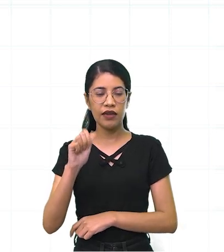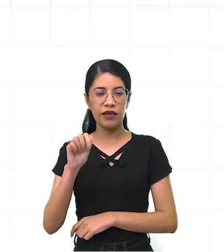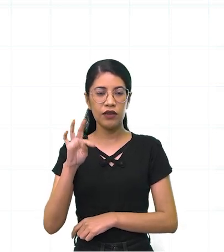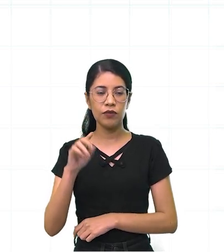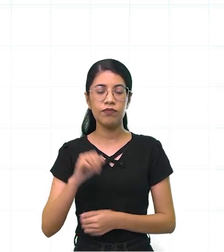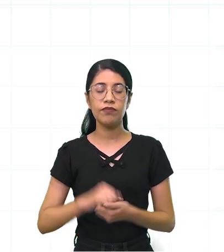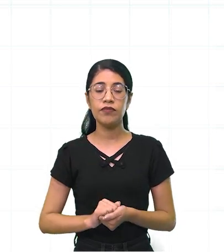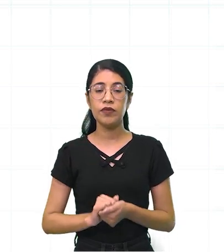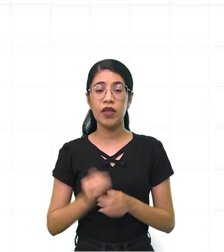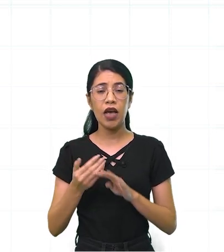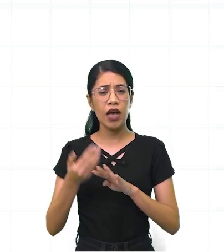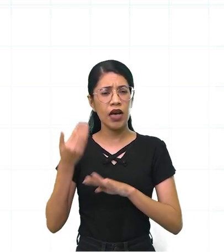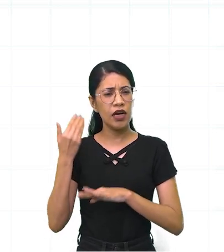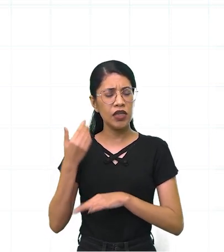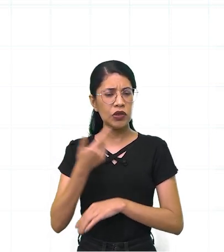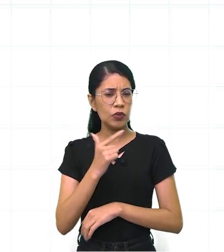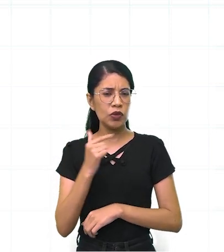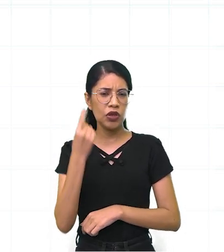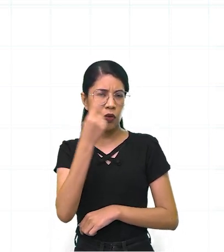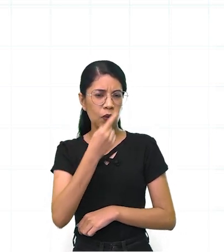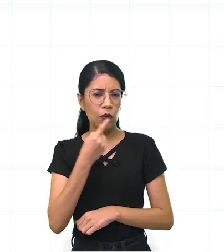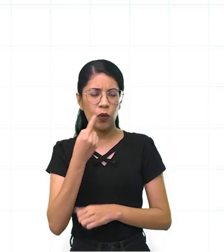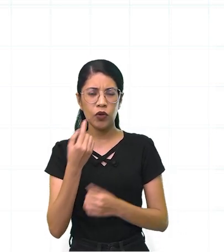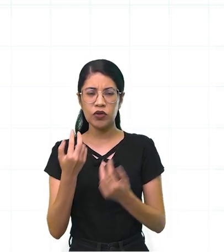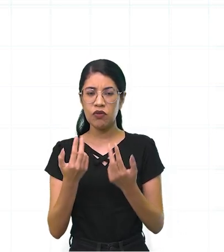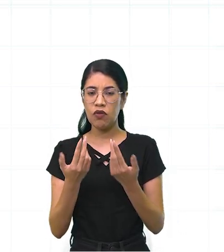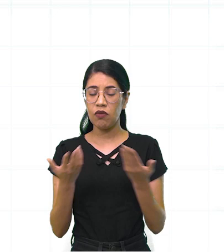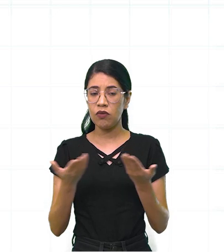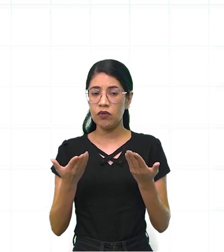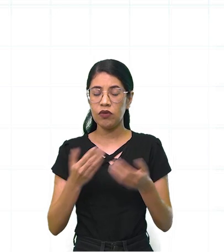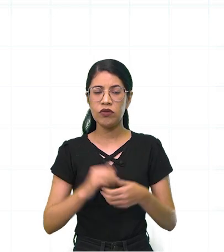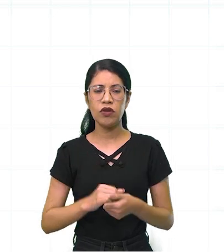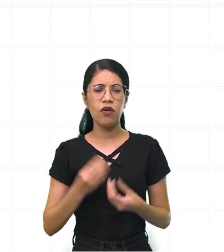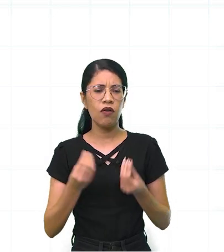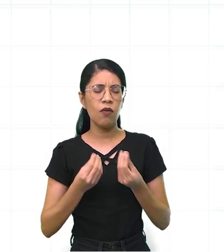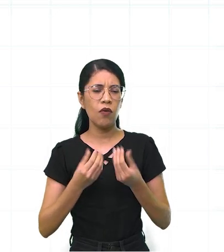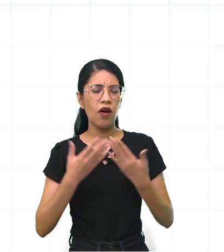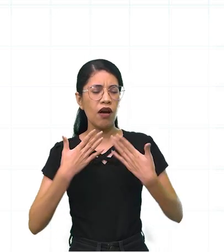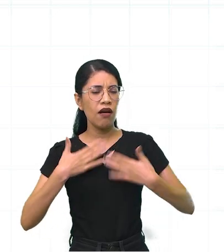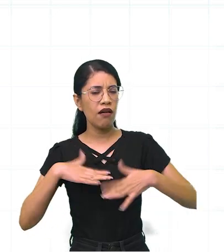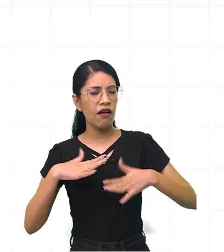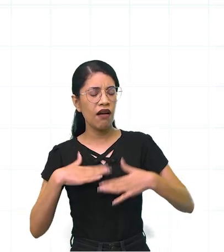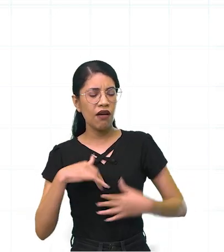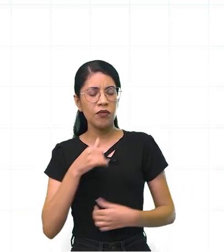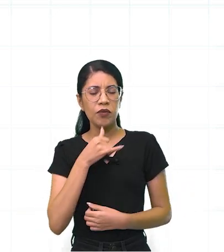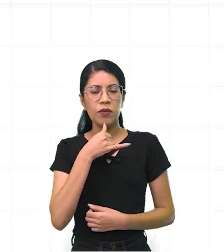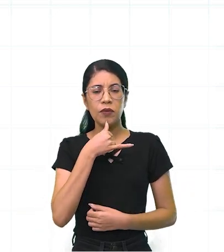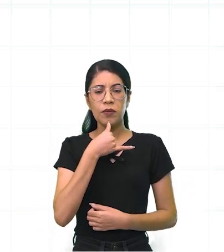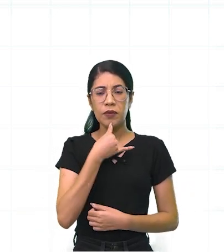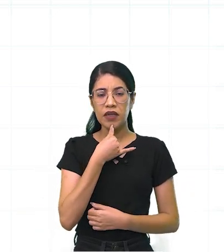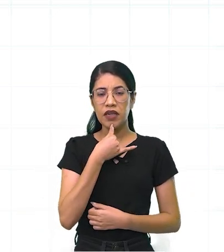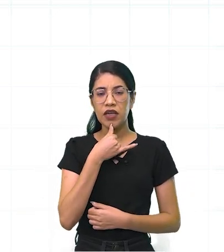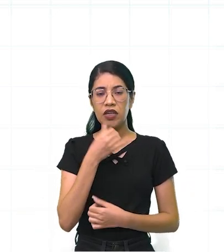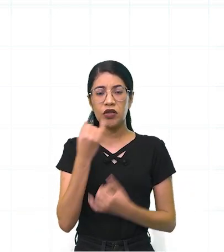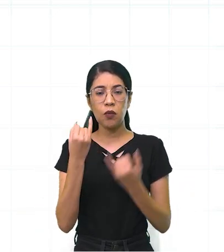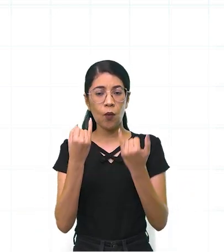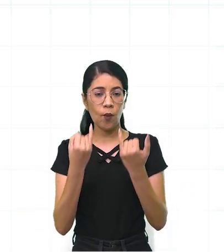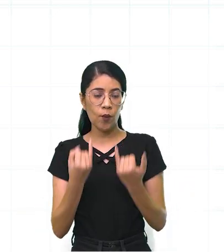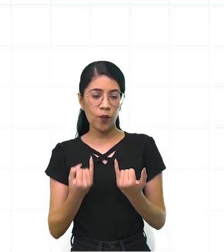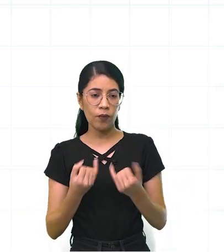não tinha este rosto de hoje, assim calmo, assim triste, assim